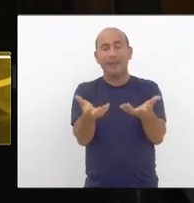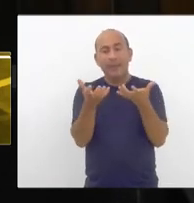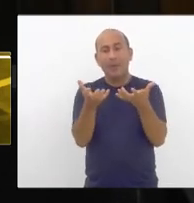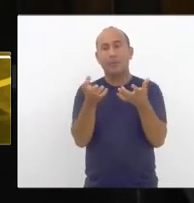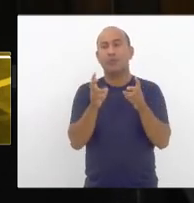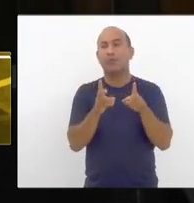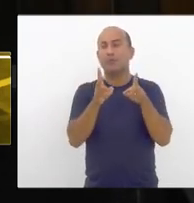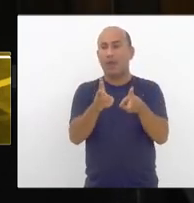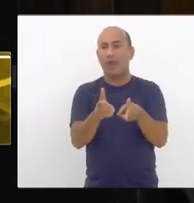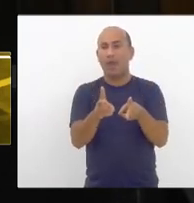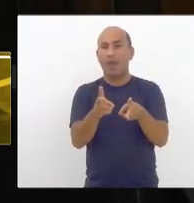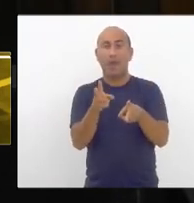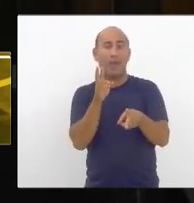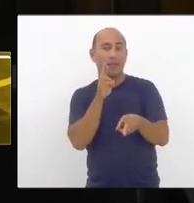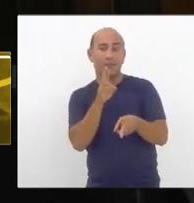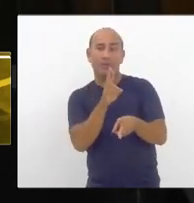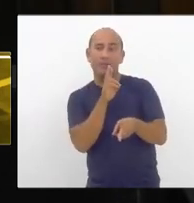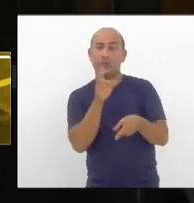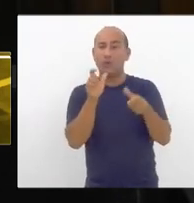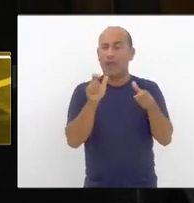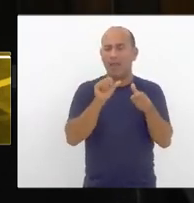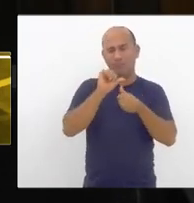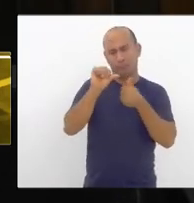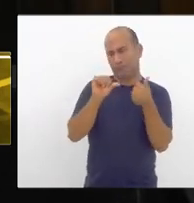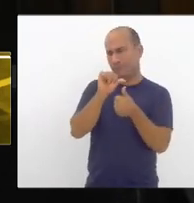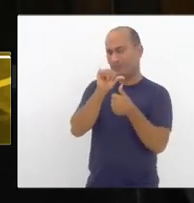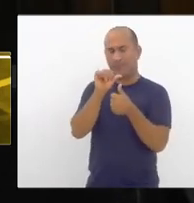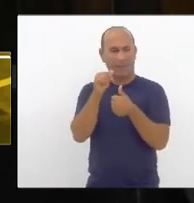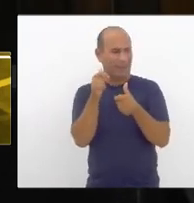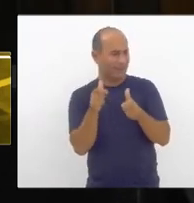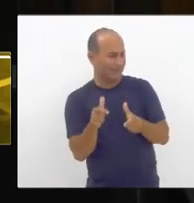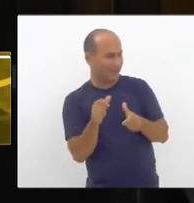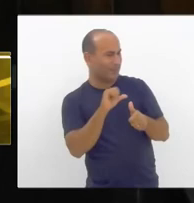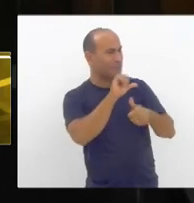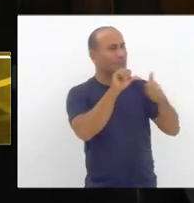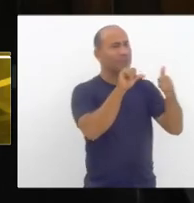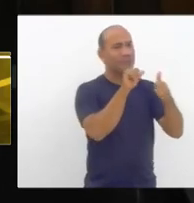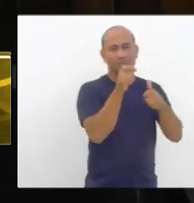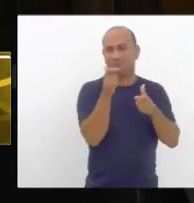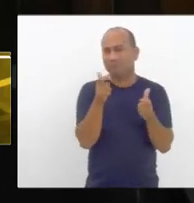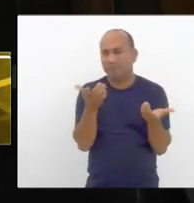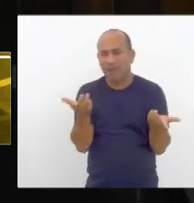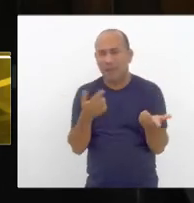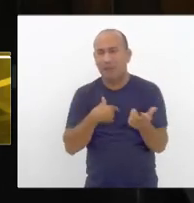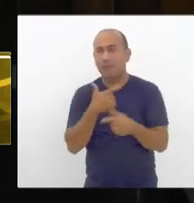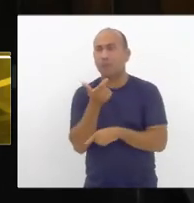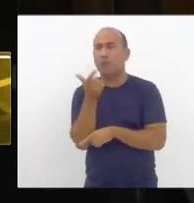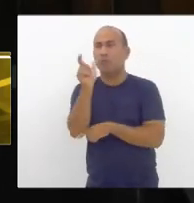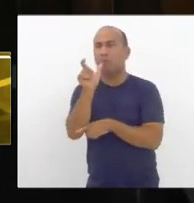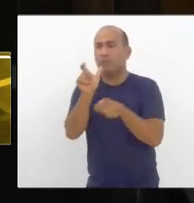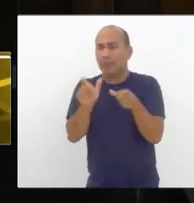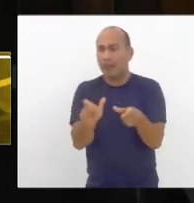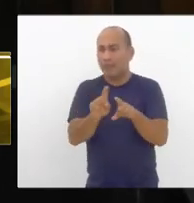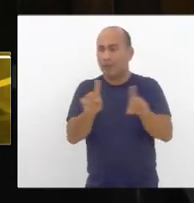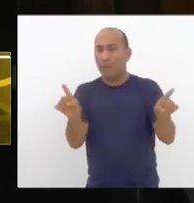restaurante não é um negócio que você muda ah não agora se Sergipe tem um imposto melhor vou para Sergipe não é assim você pode até abrir um restaurante lá